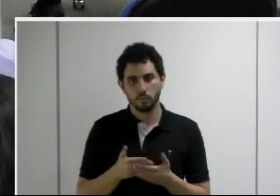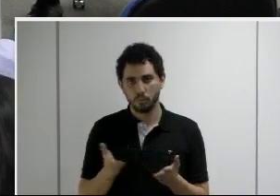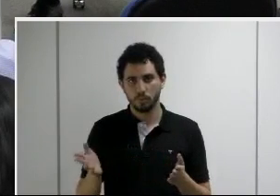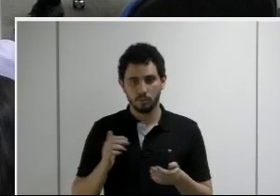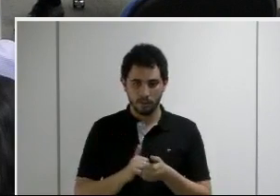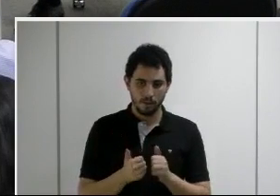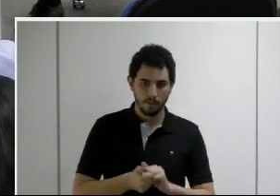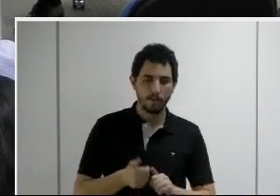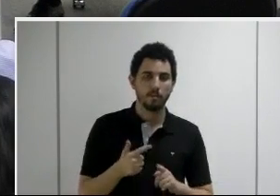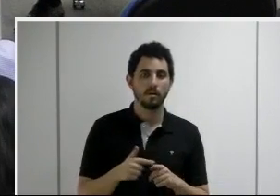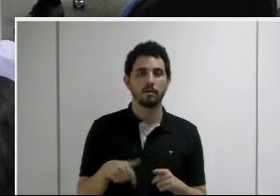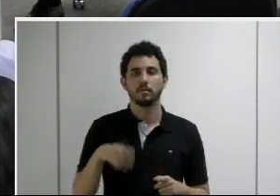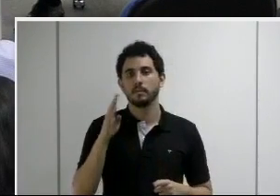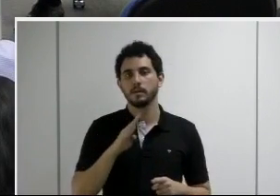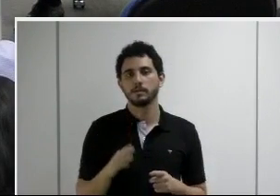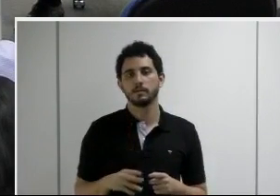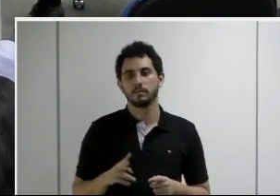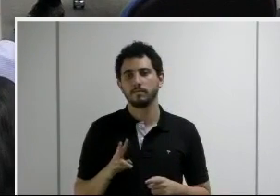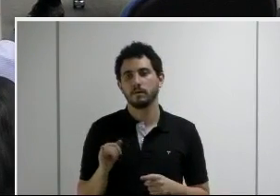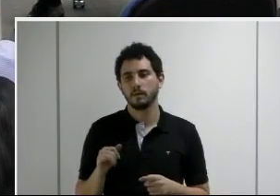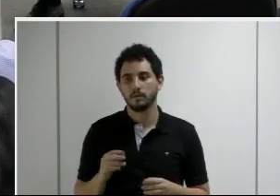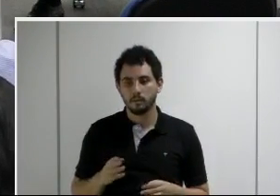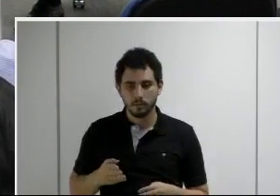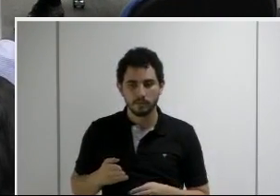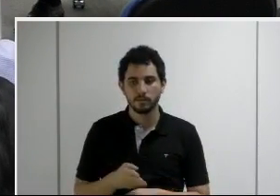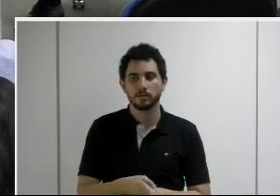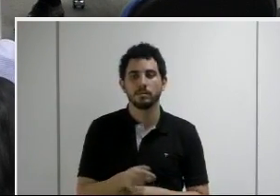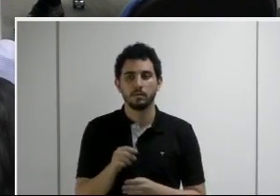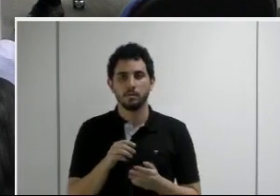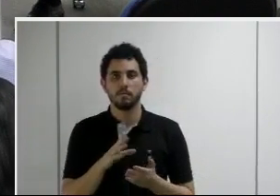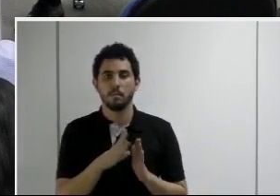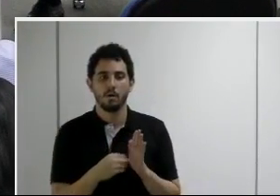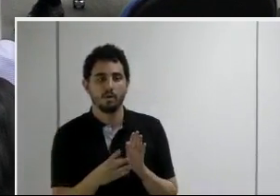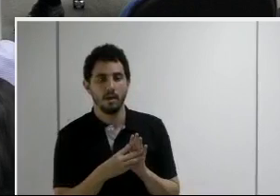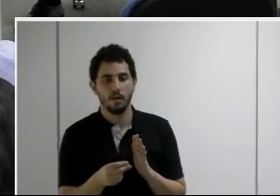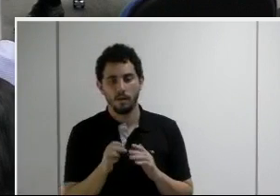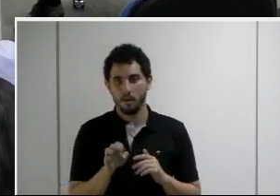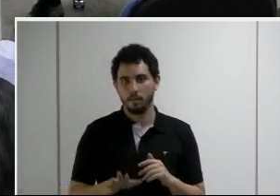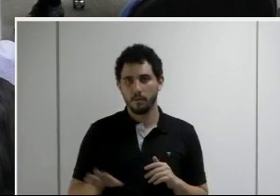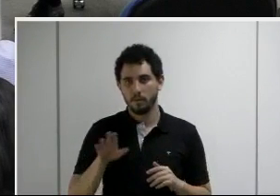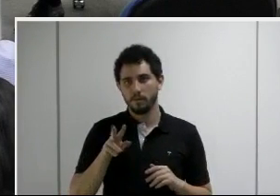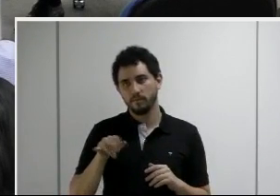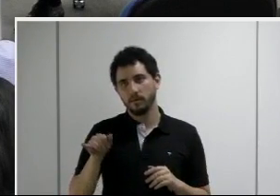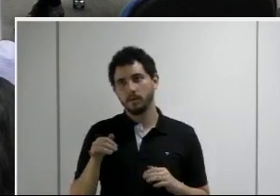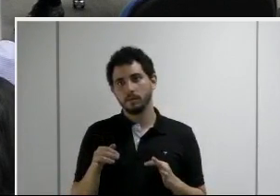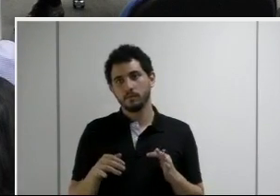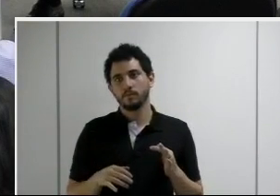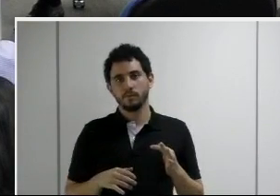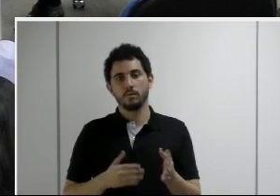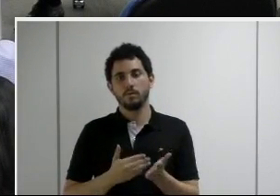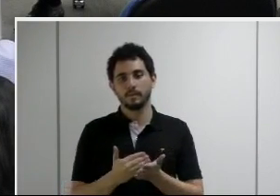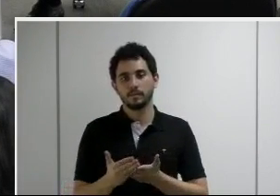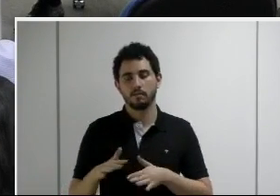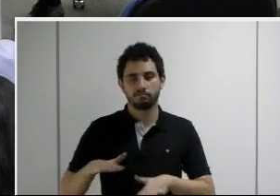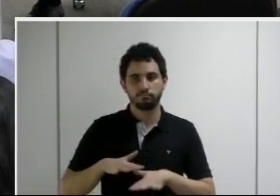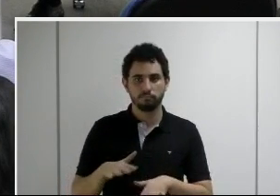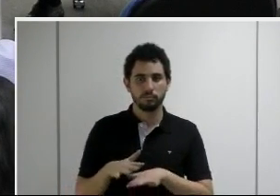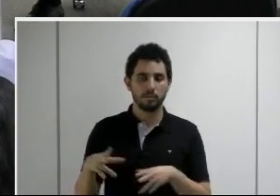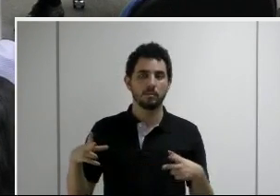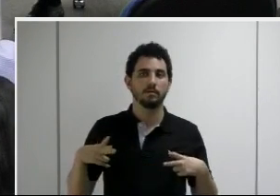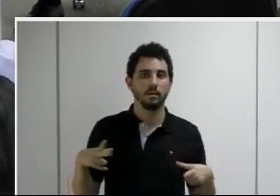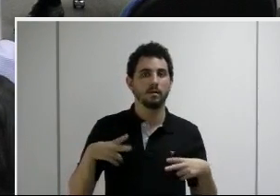adaptar, que dirá o Brasil, que vai, na verdade, introduzir esse modelo europeu e vai, aí, de certa maneira, começar a dar esse chacoalhão no setor privado